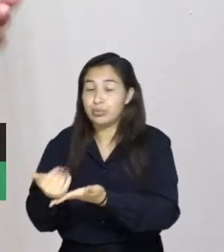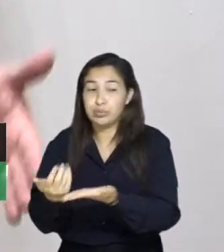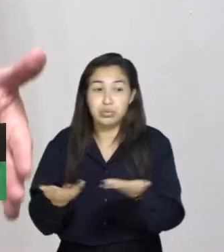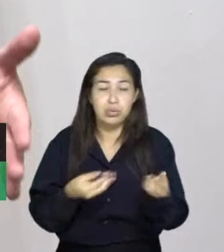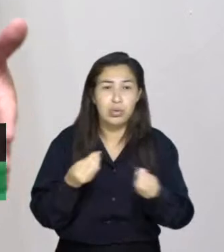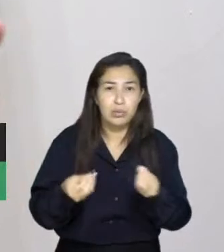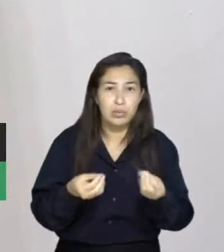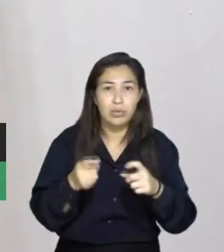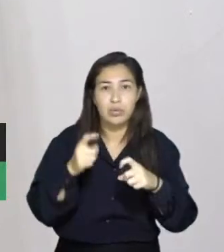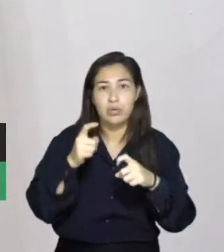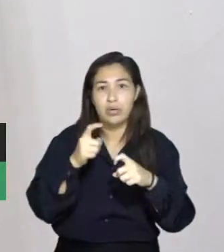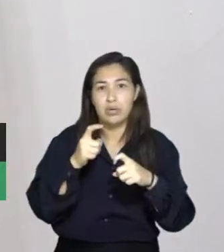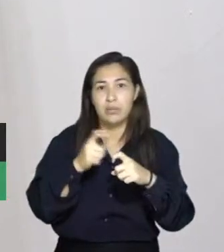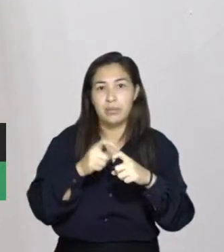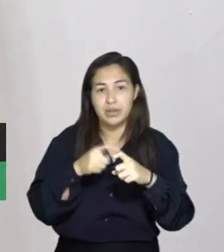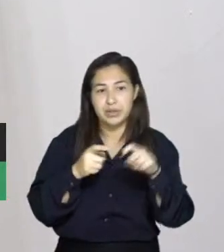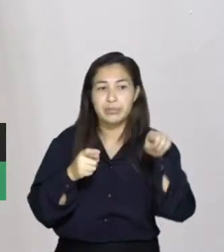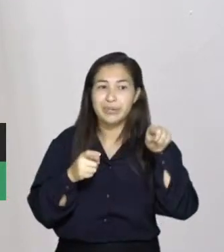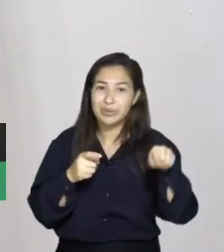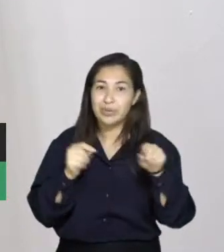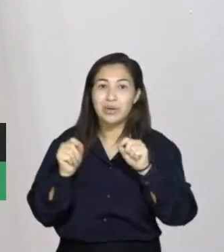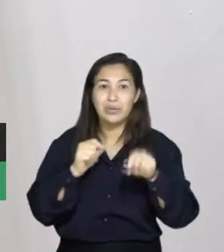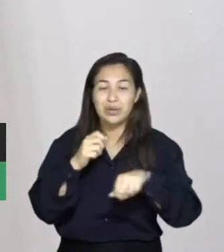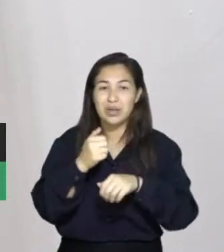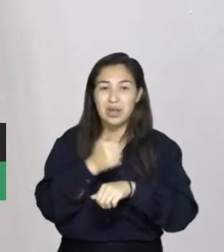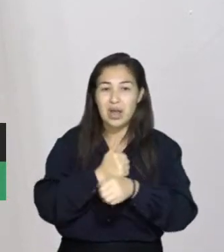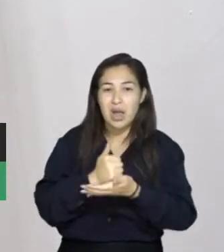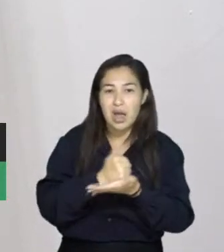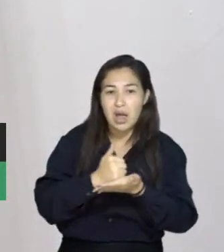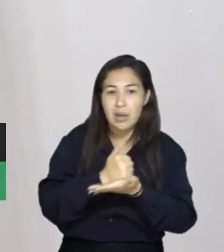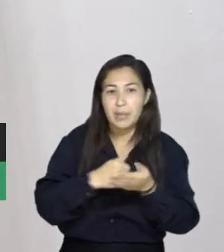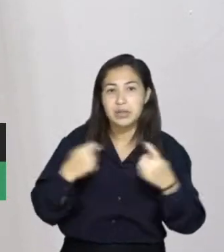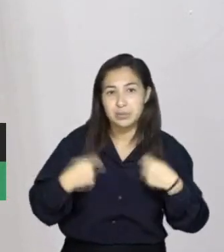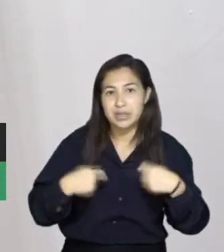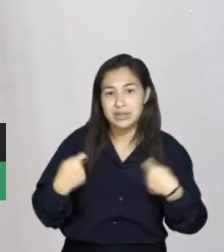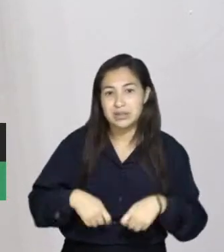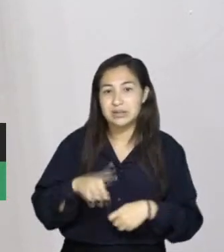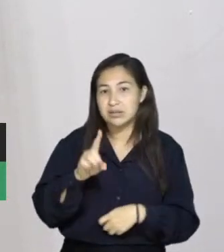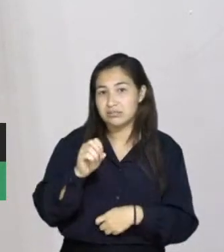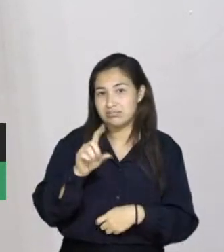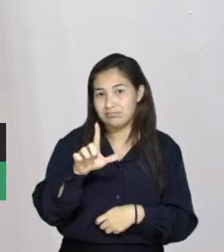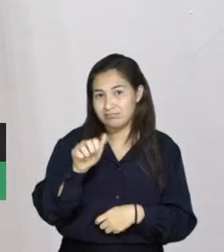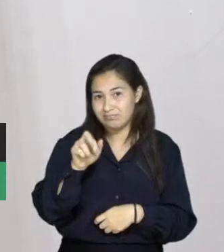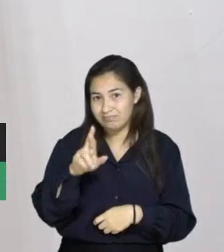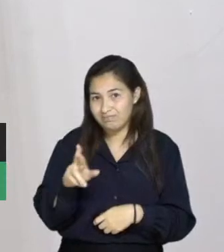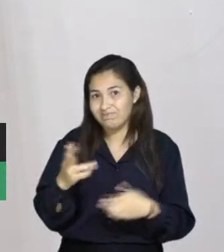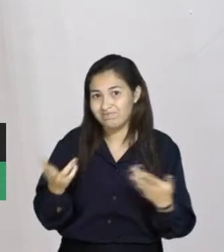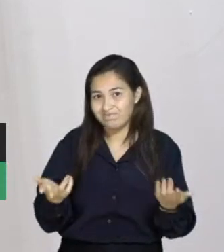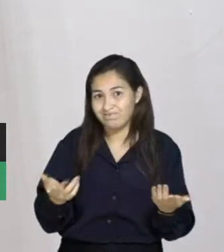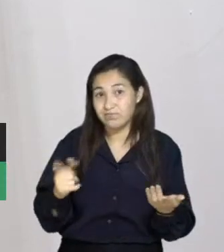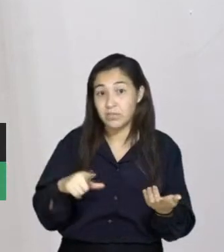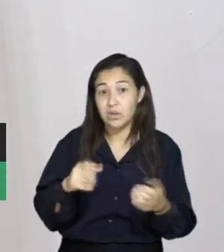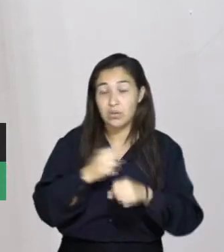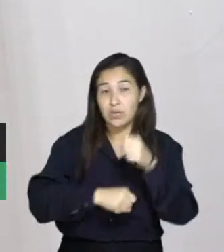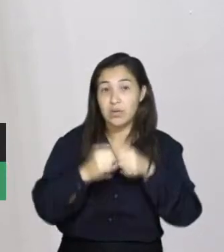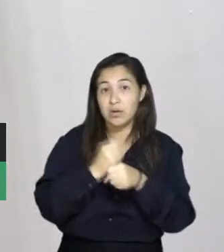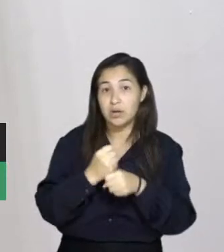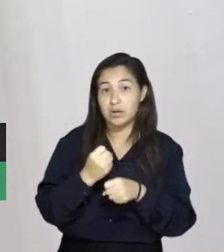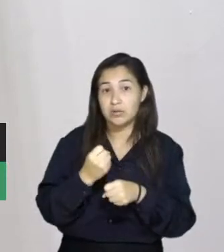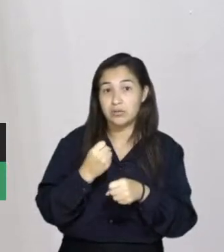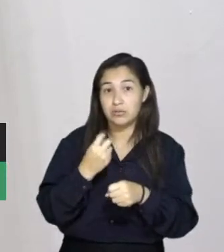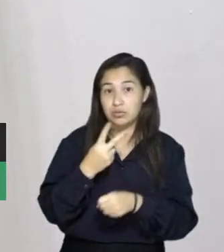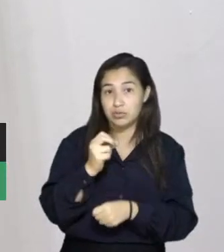baseado no dólar. A Anvisa tabelou em 8 milhões de reais no ano passado o medicamento.